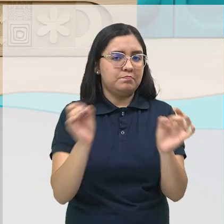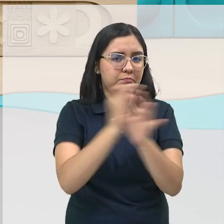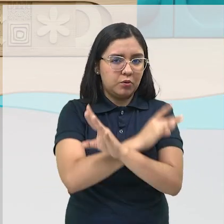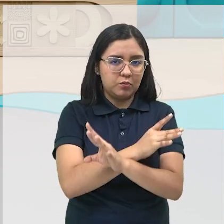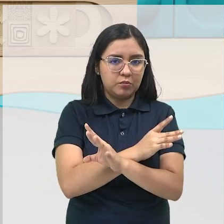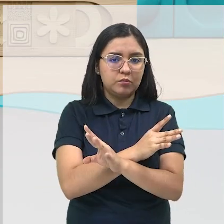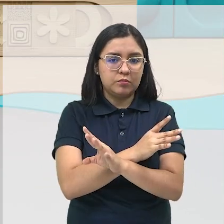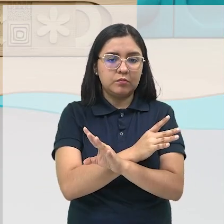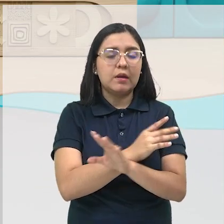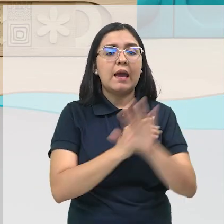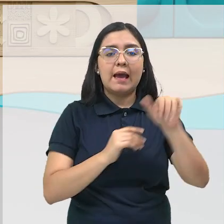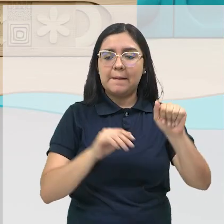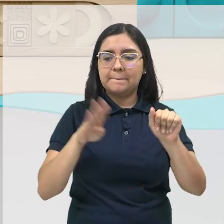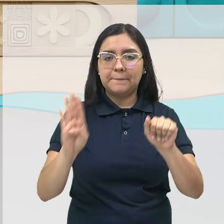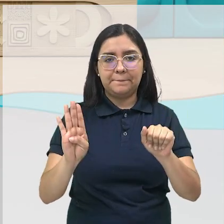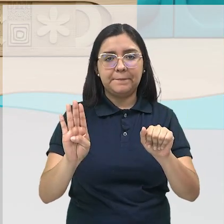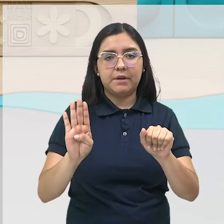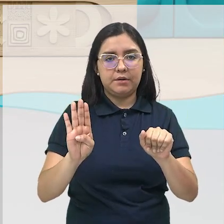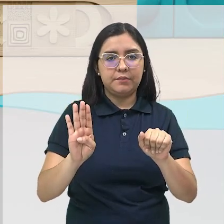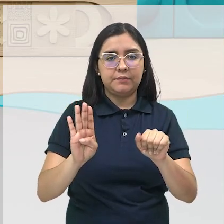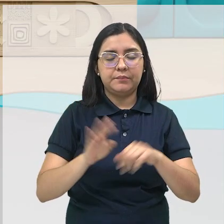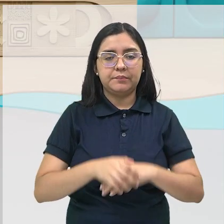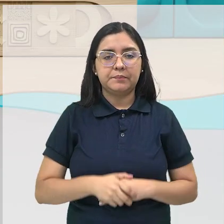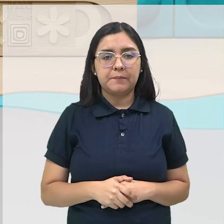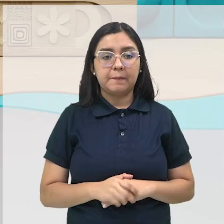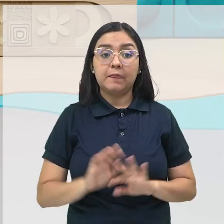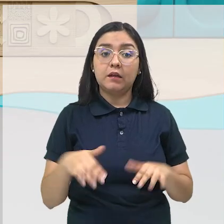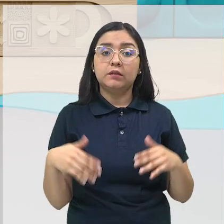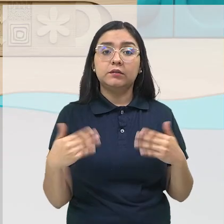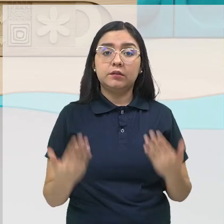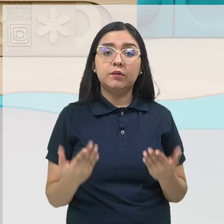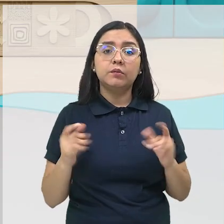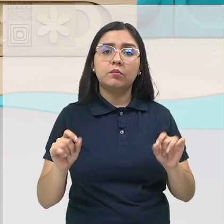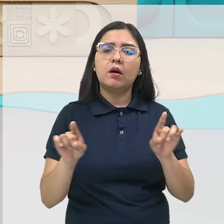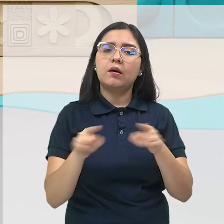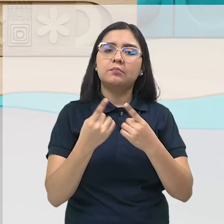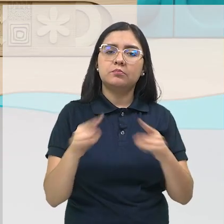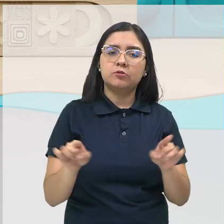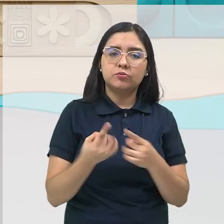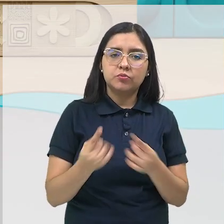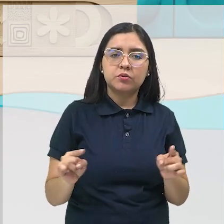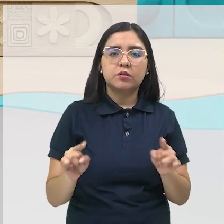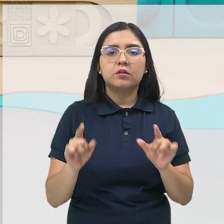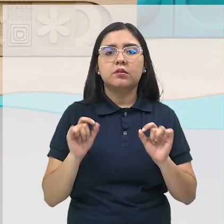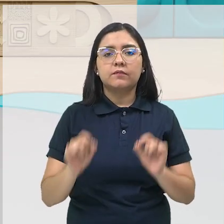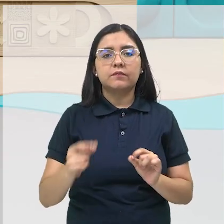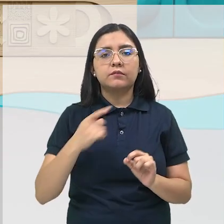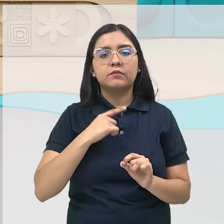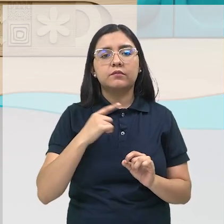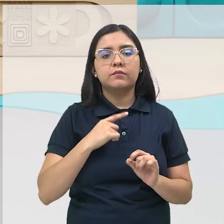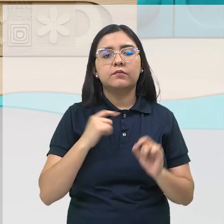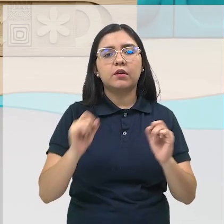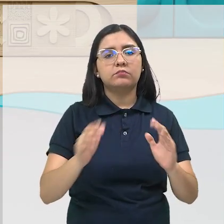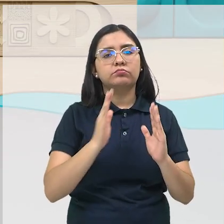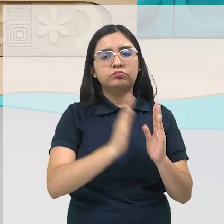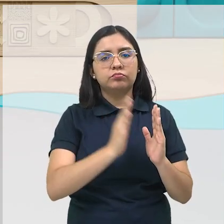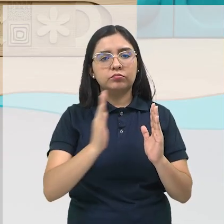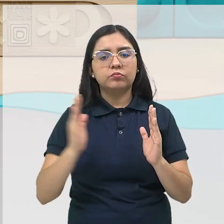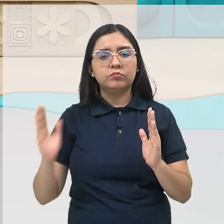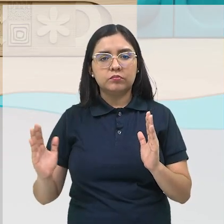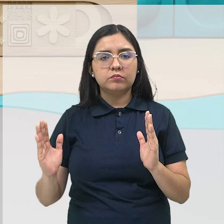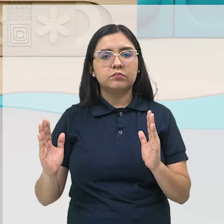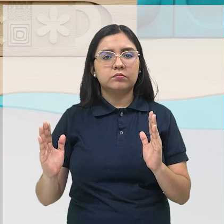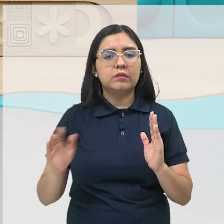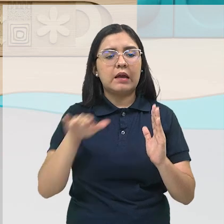era só a parte A e a parte B. Assim, a música, ela ficava sendo basicamente